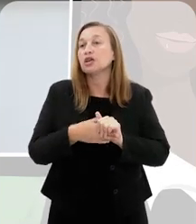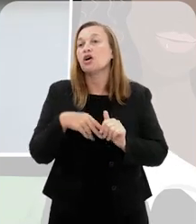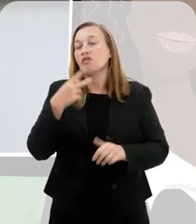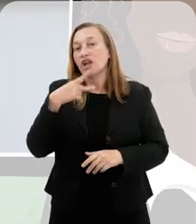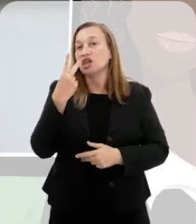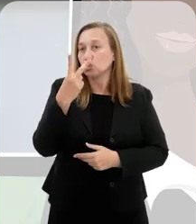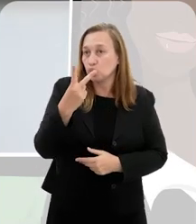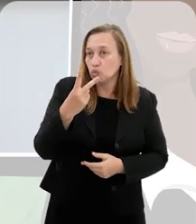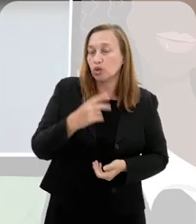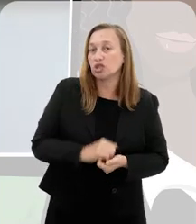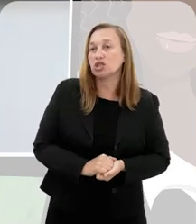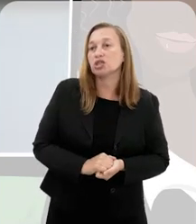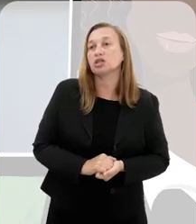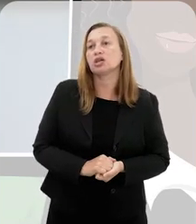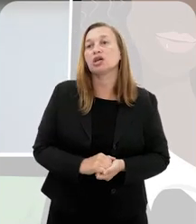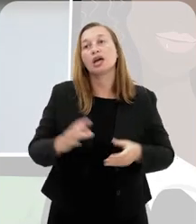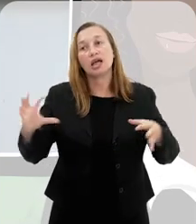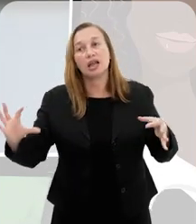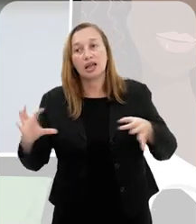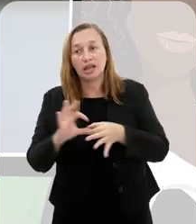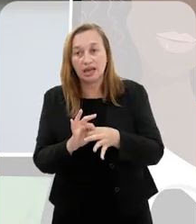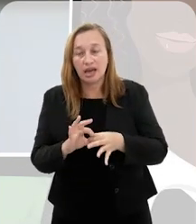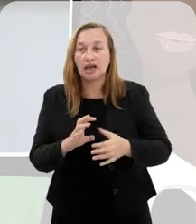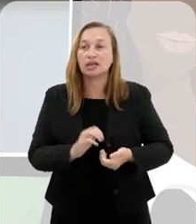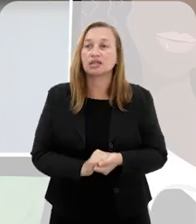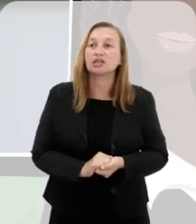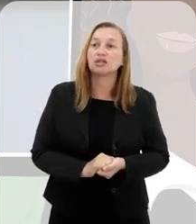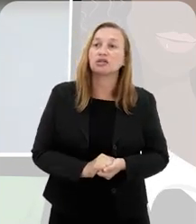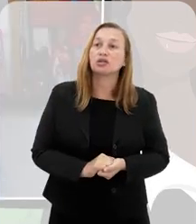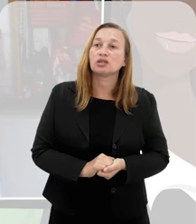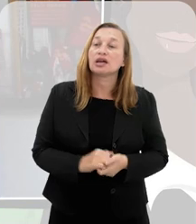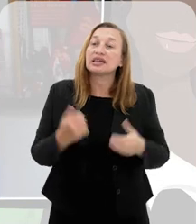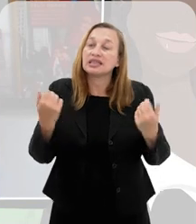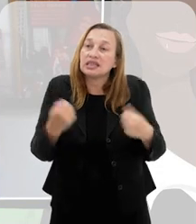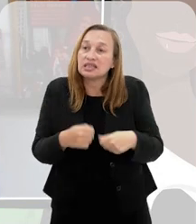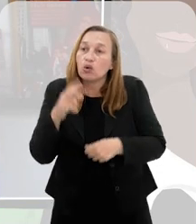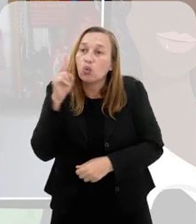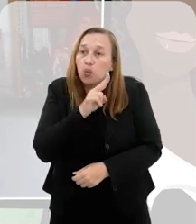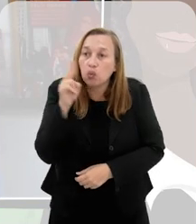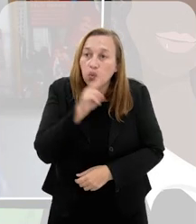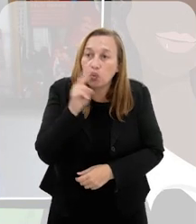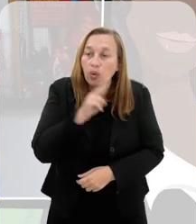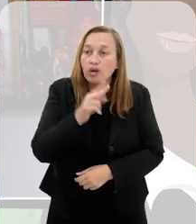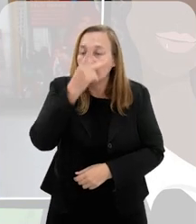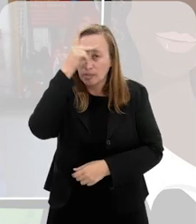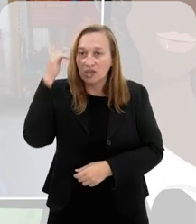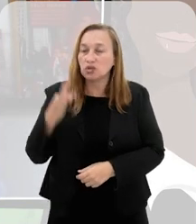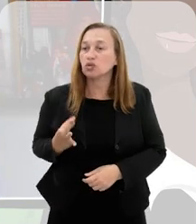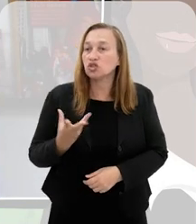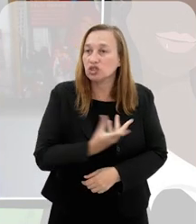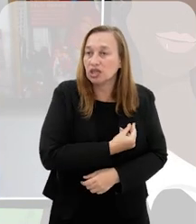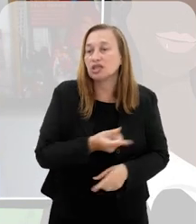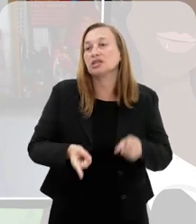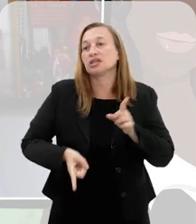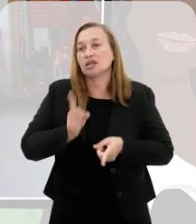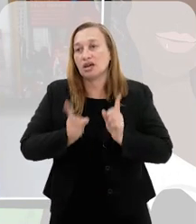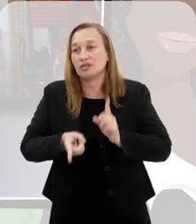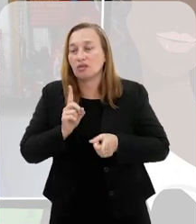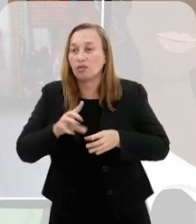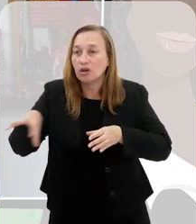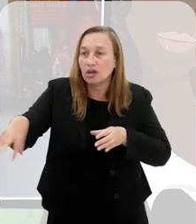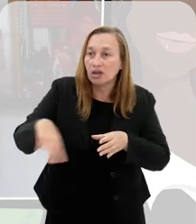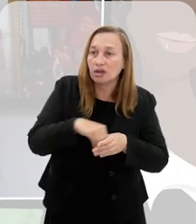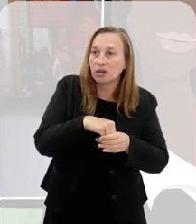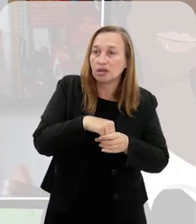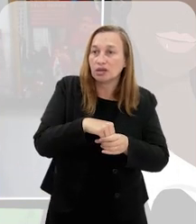nossas proposições, aliás, vou citar duas, uma especialmente ligada às demandas e urgências de pessoas